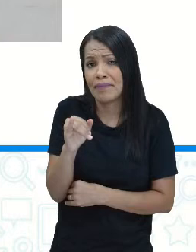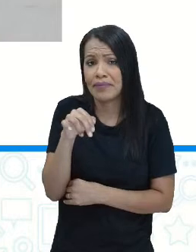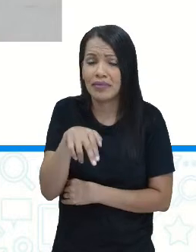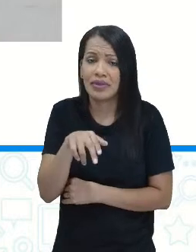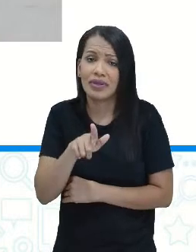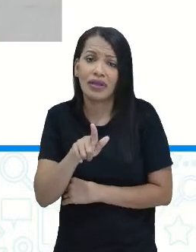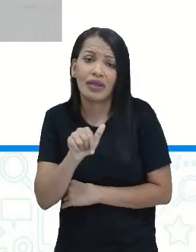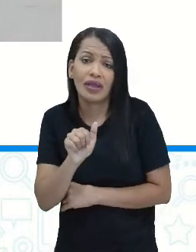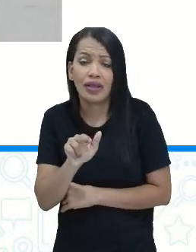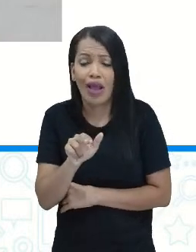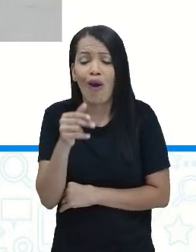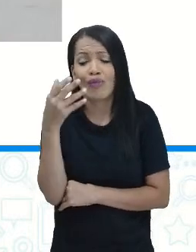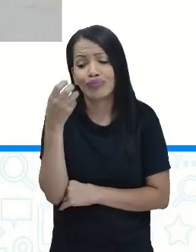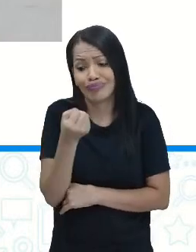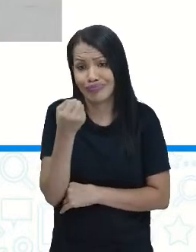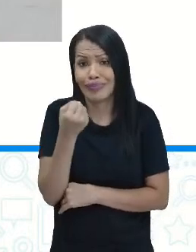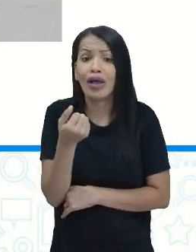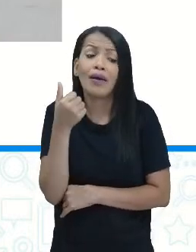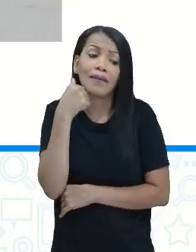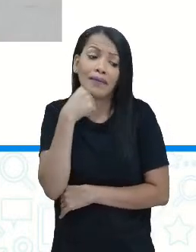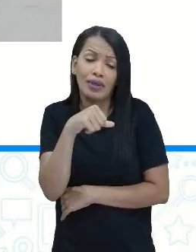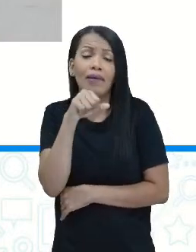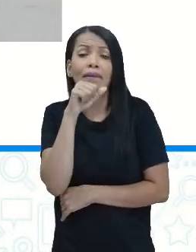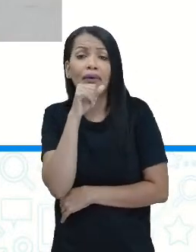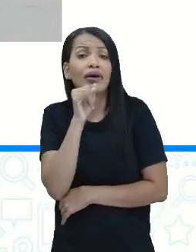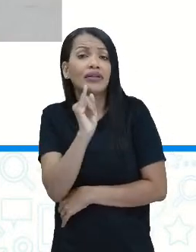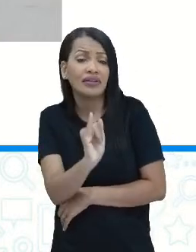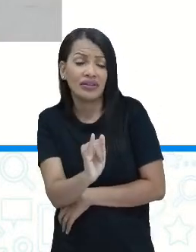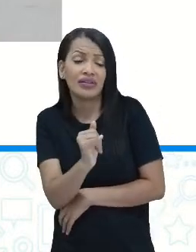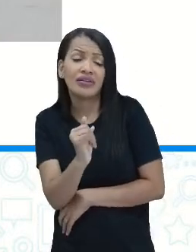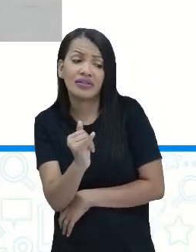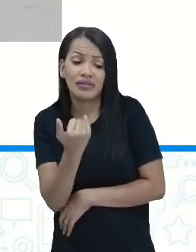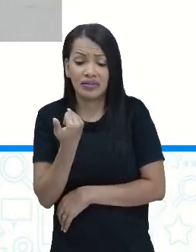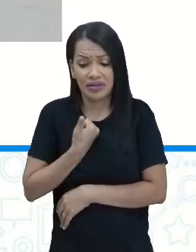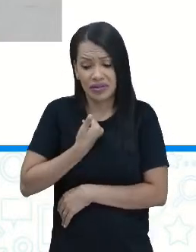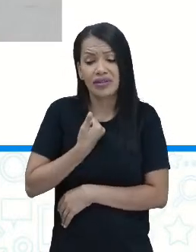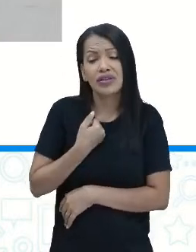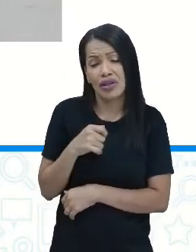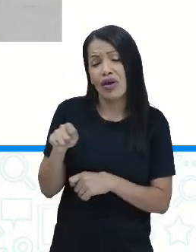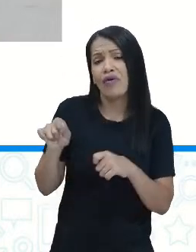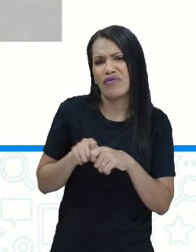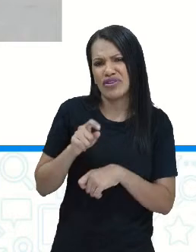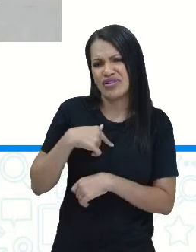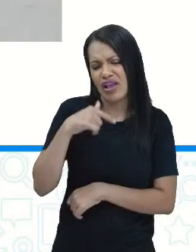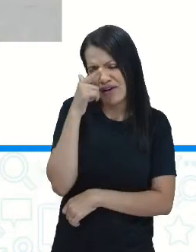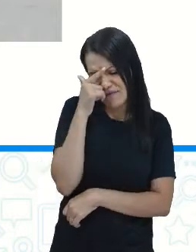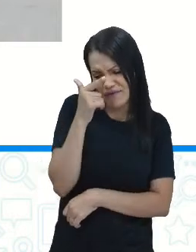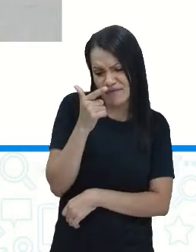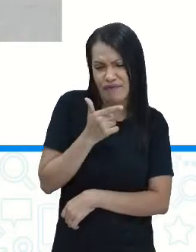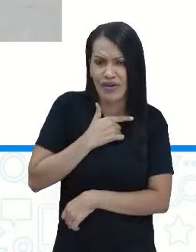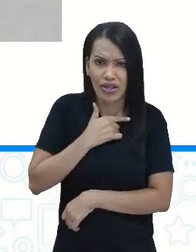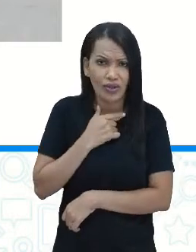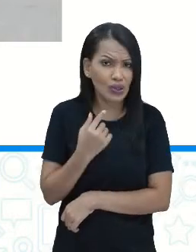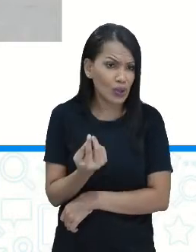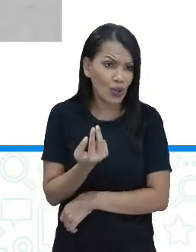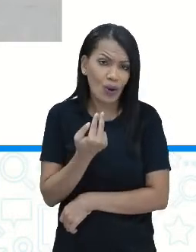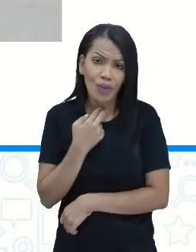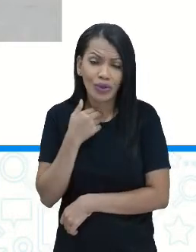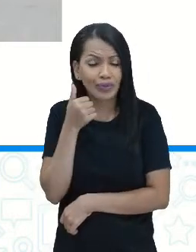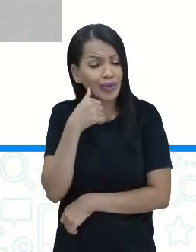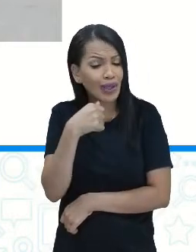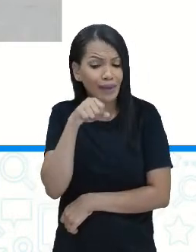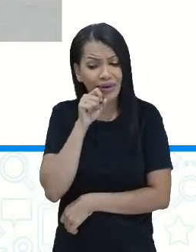Mamãe disse que o que eu fiz é muito feio e ficou mais brava